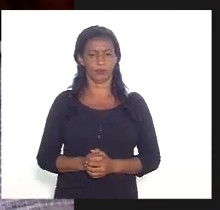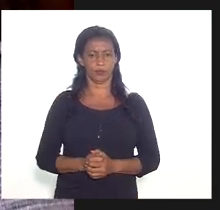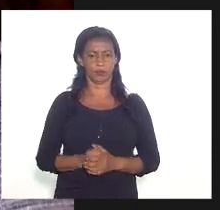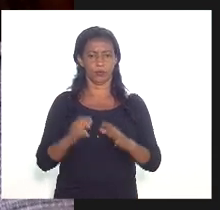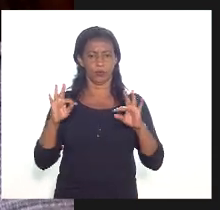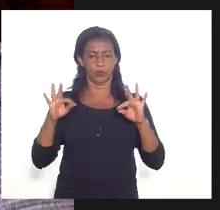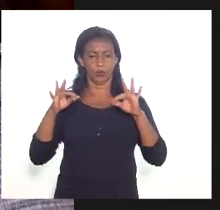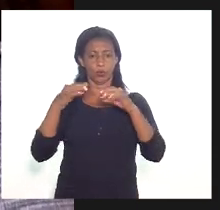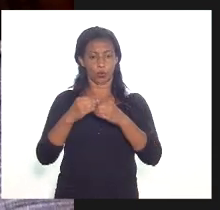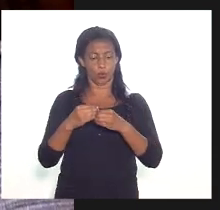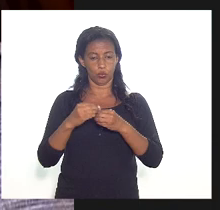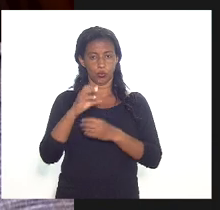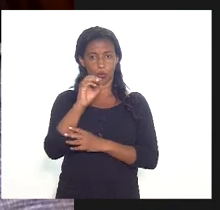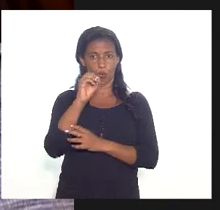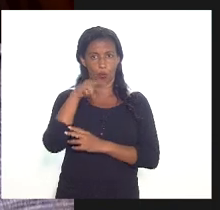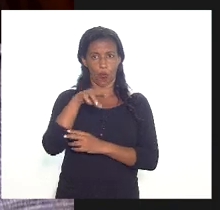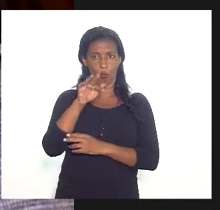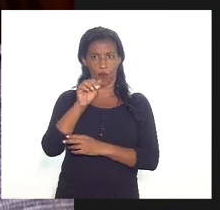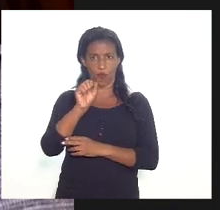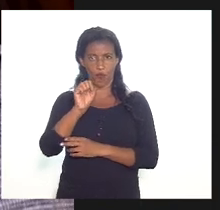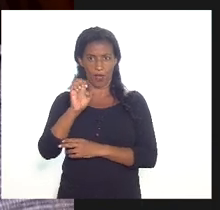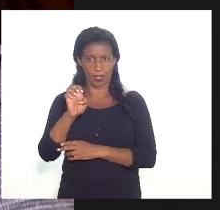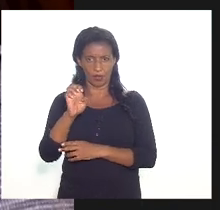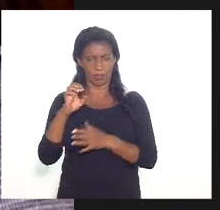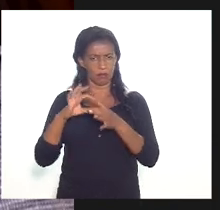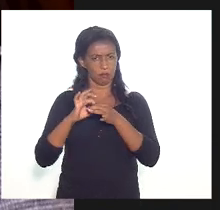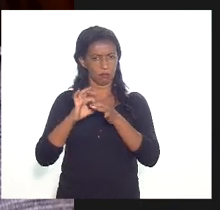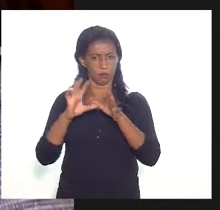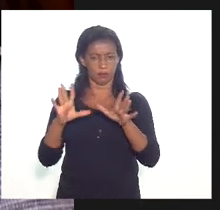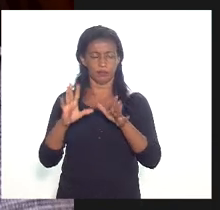todos do CONFAS autorizado a